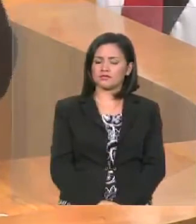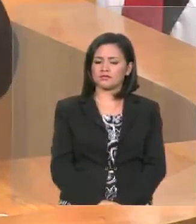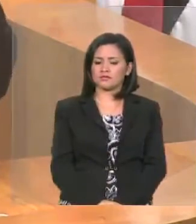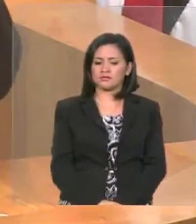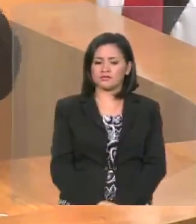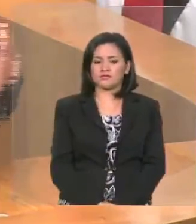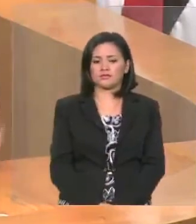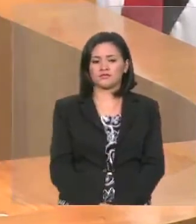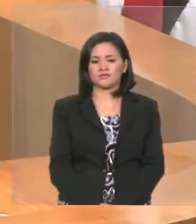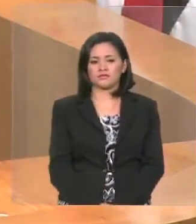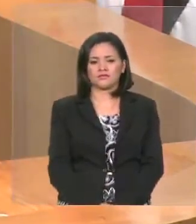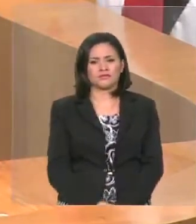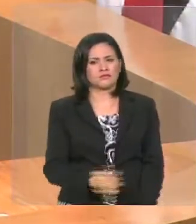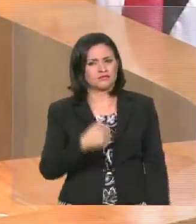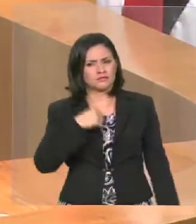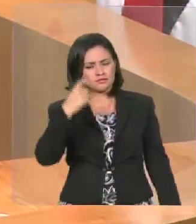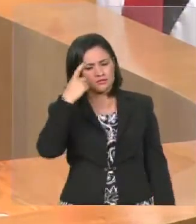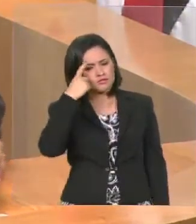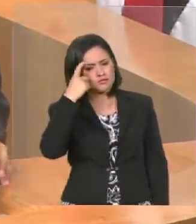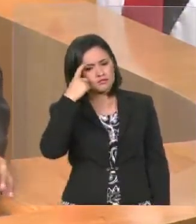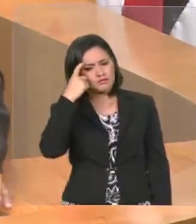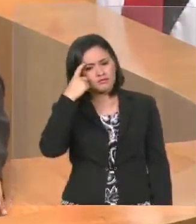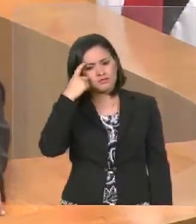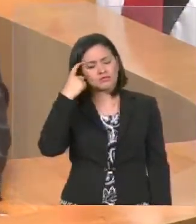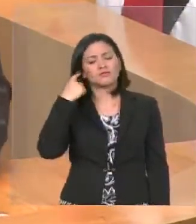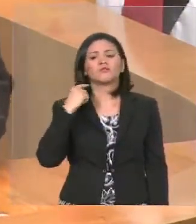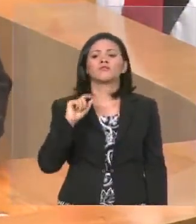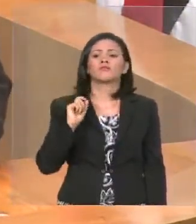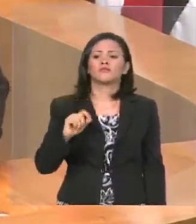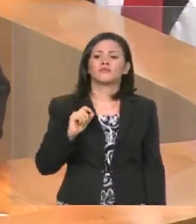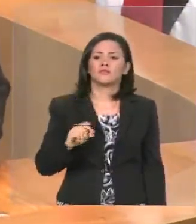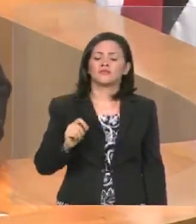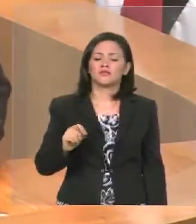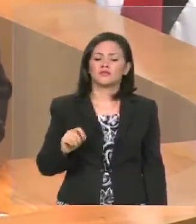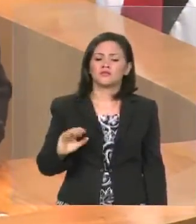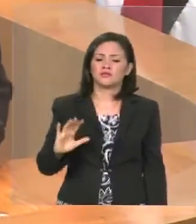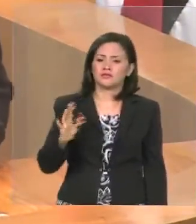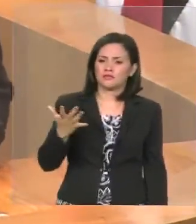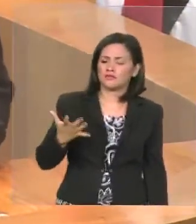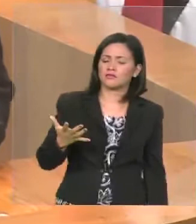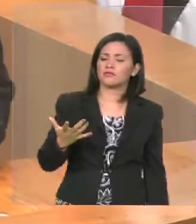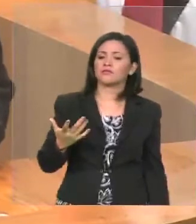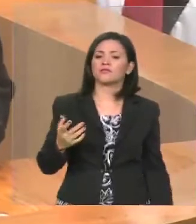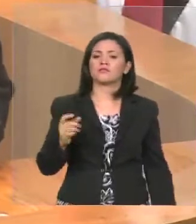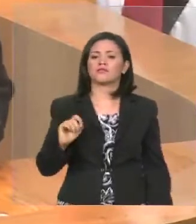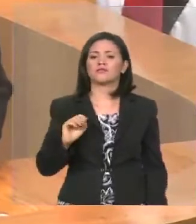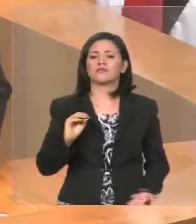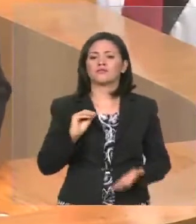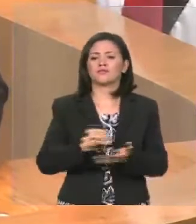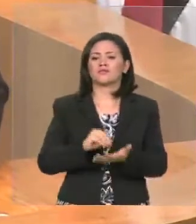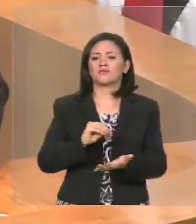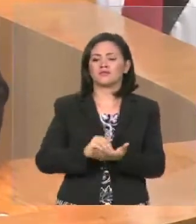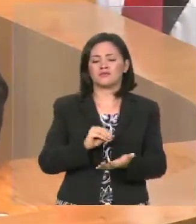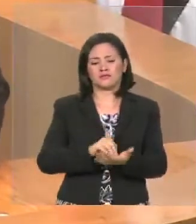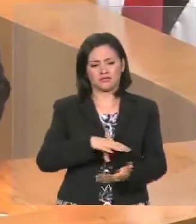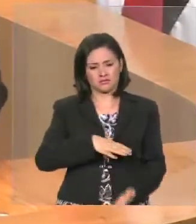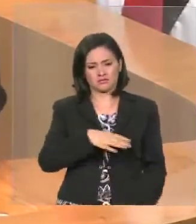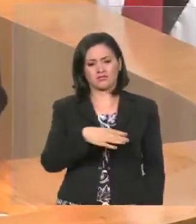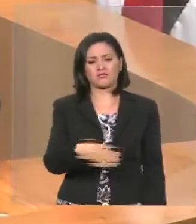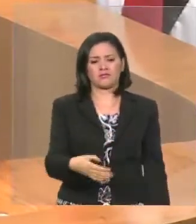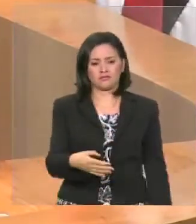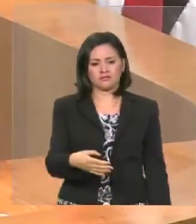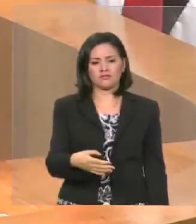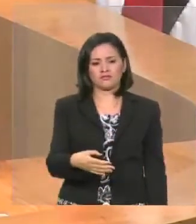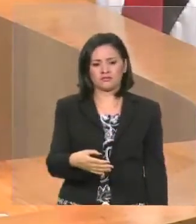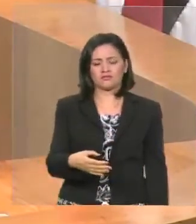Na minha mente, o que está marcado, diante de tanta covardia, diante de tanto jogo